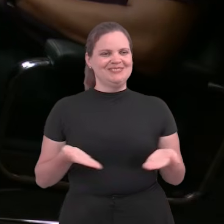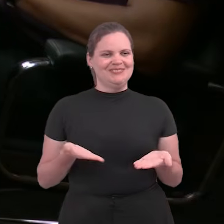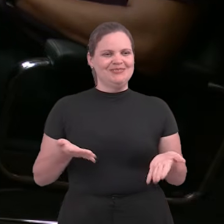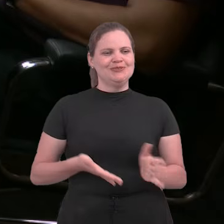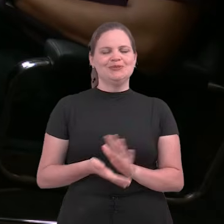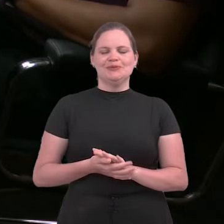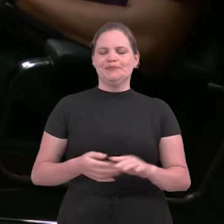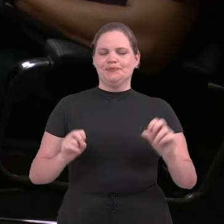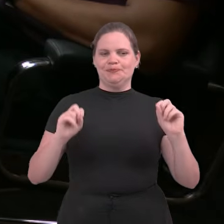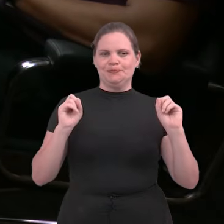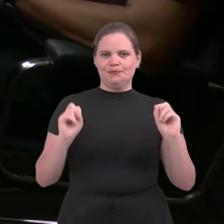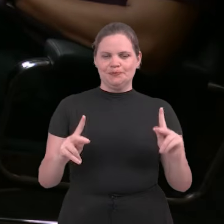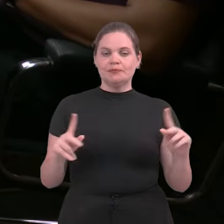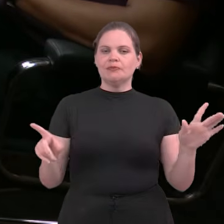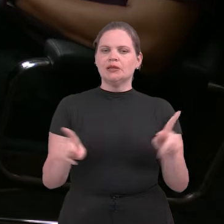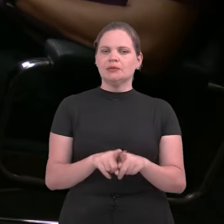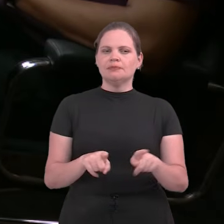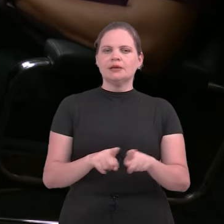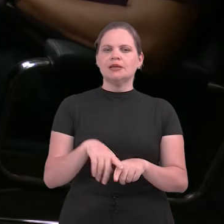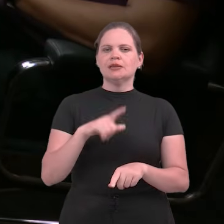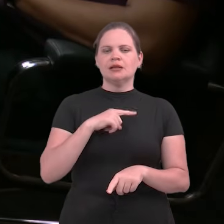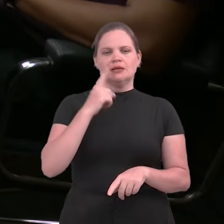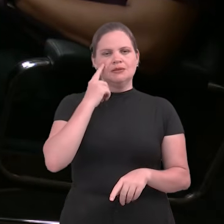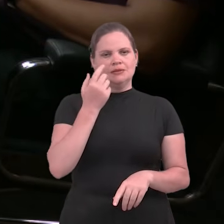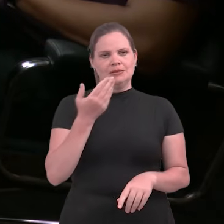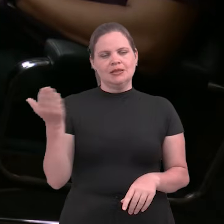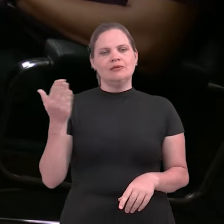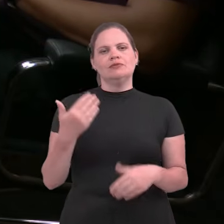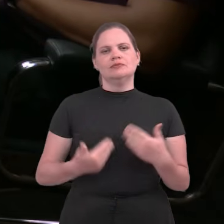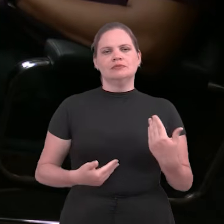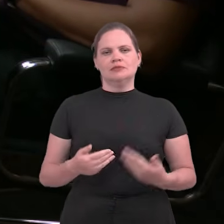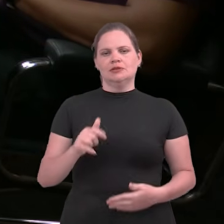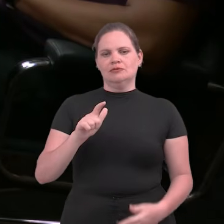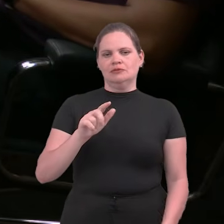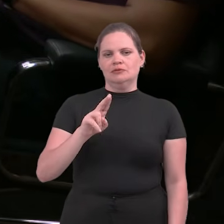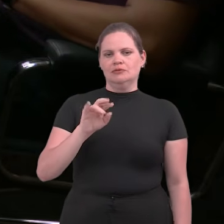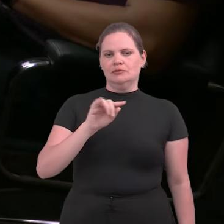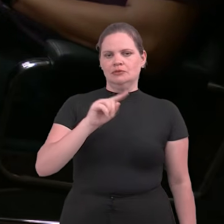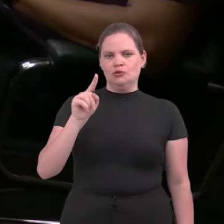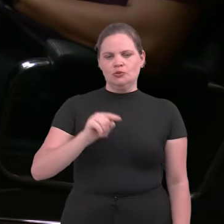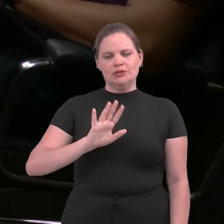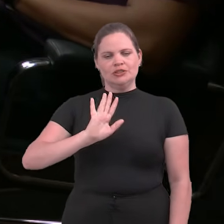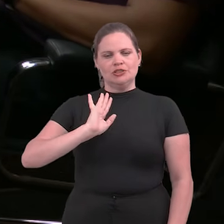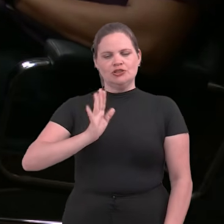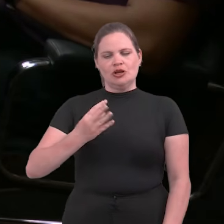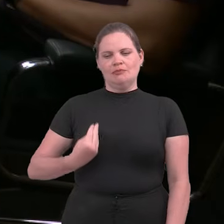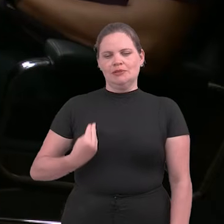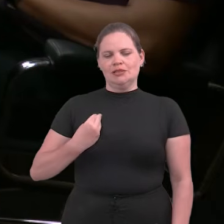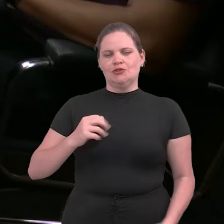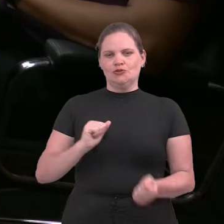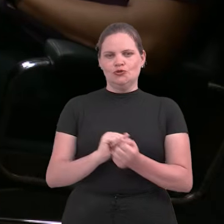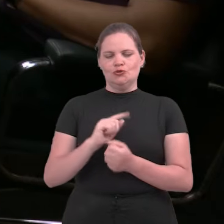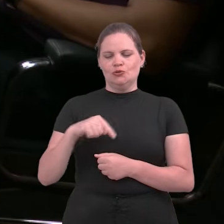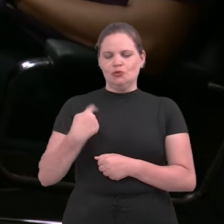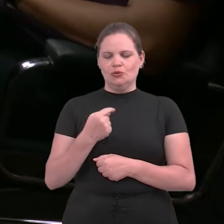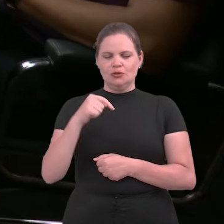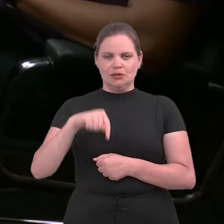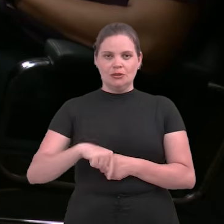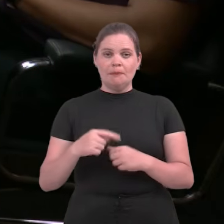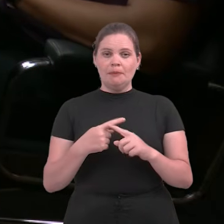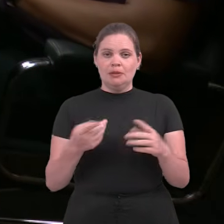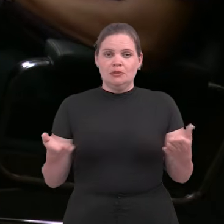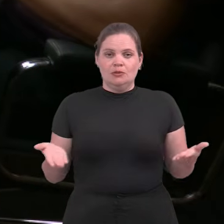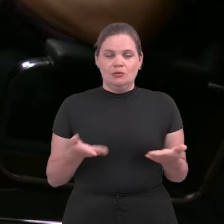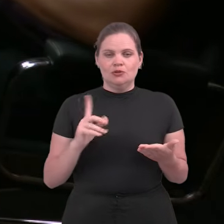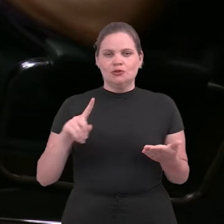de hoje, tá certo? Temos também o nosso irmão Luiz Clauber, que é já um colaborador aqui do programa Foco nos Concursos, mas hoje